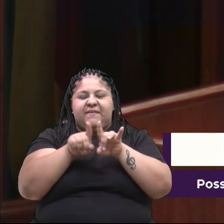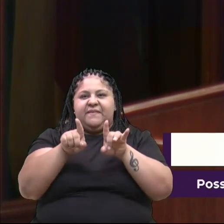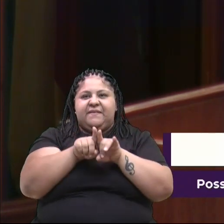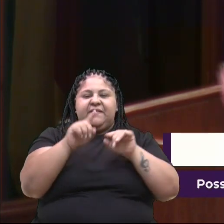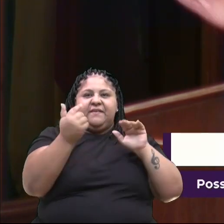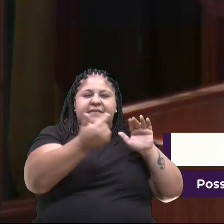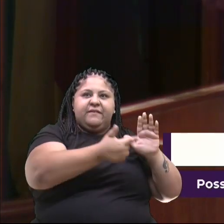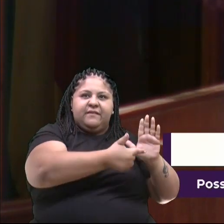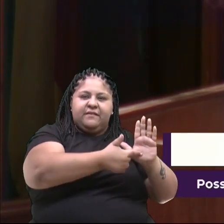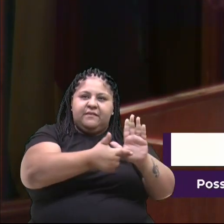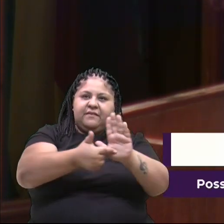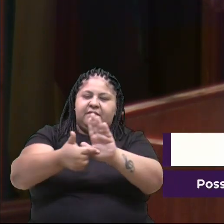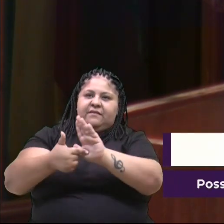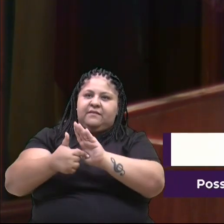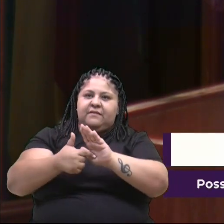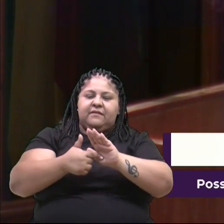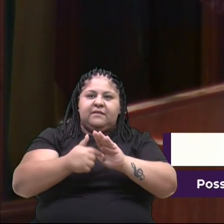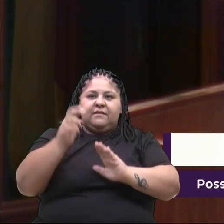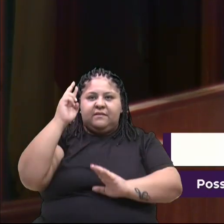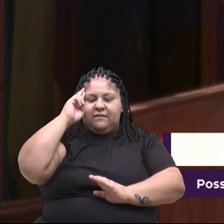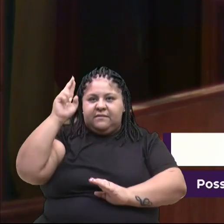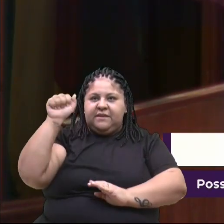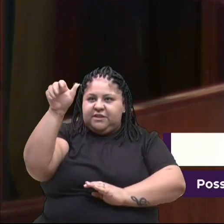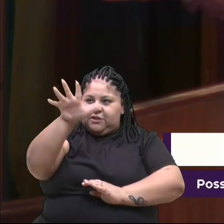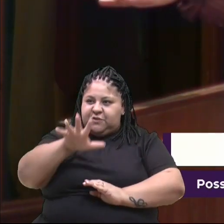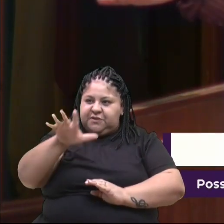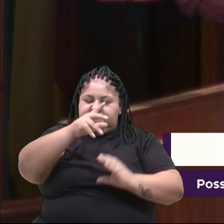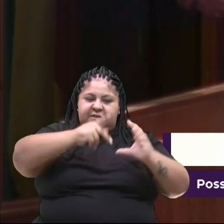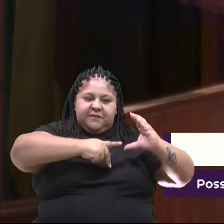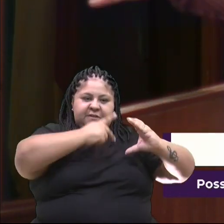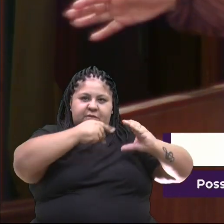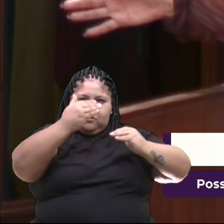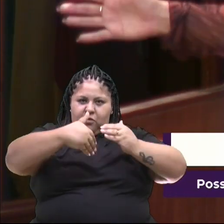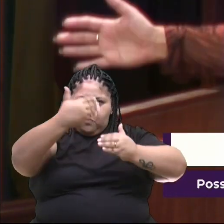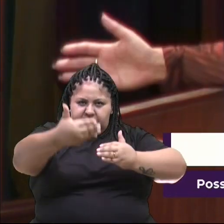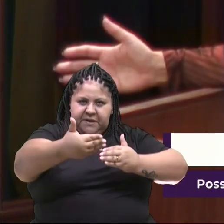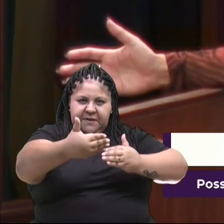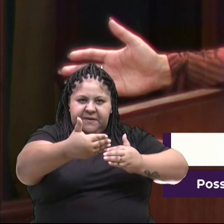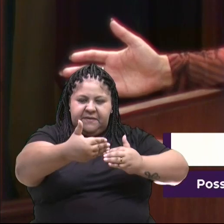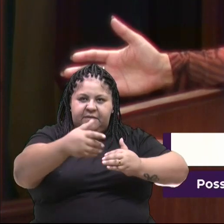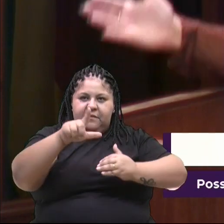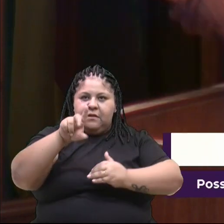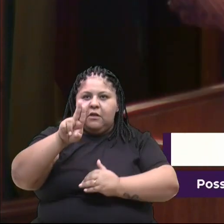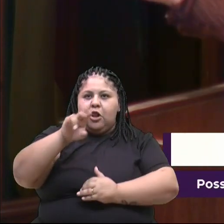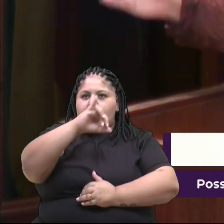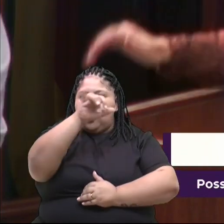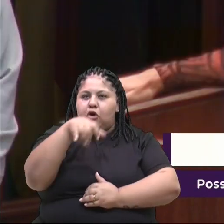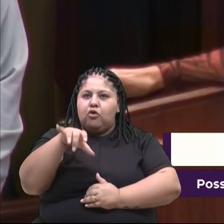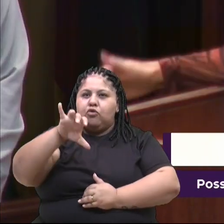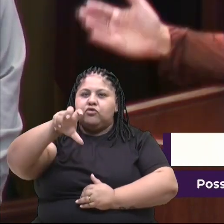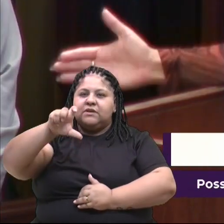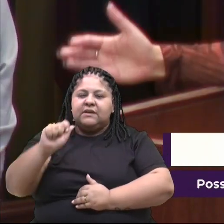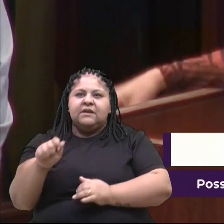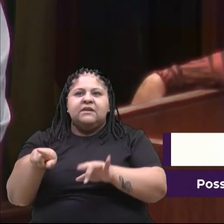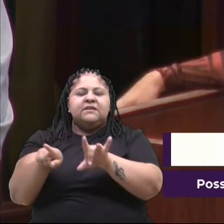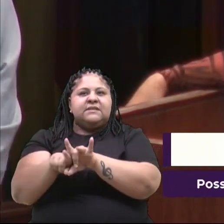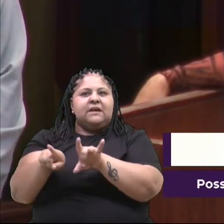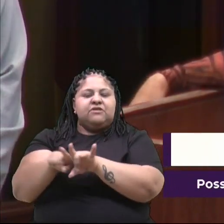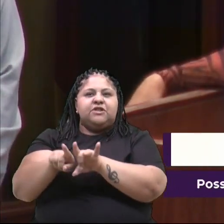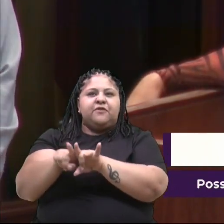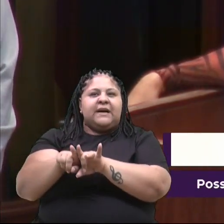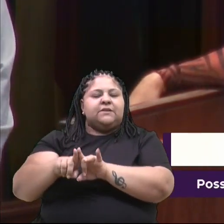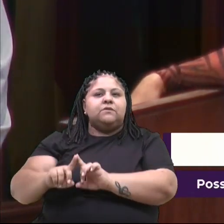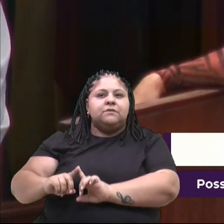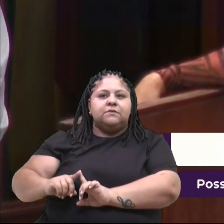a todos a minha diretora-geral da Câmara. Vem um pouquinho para frente aqui, Luzia. Luzia Oz, advogada, que assume a direção